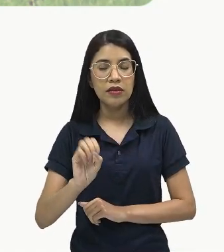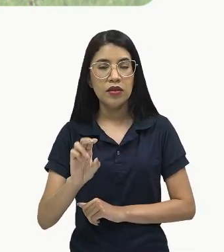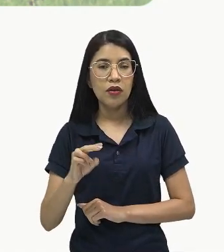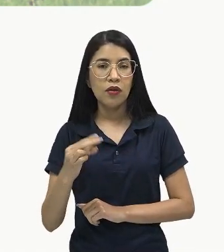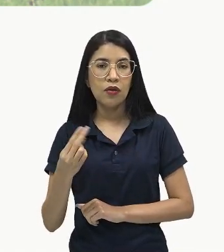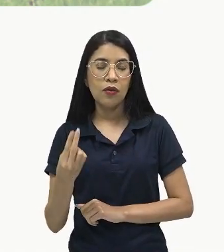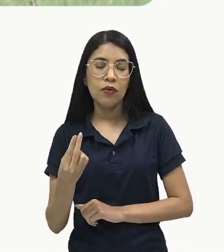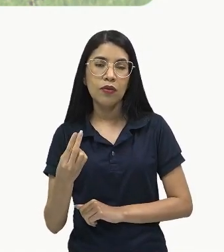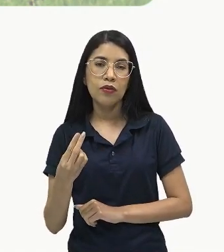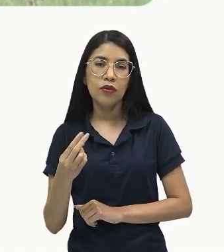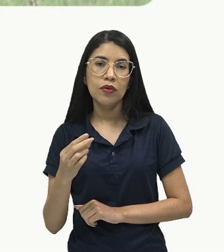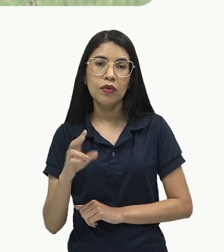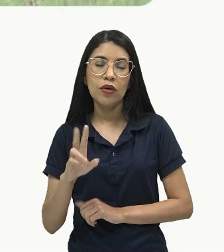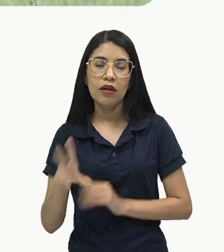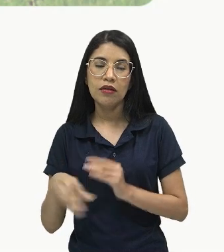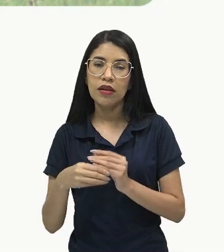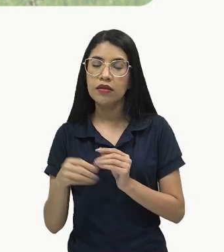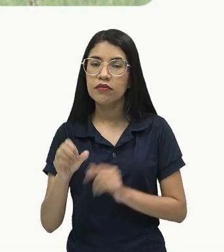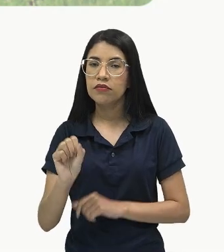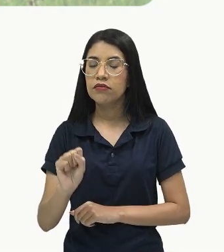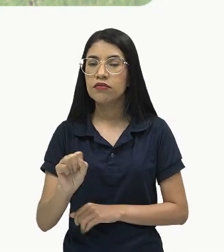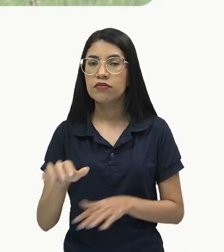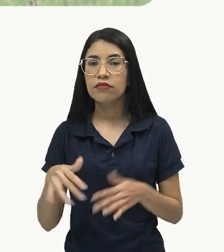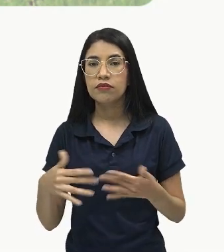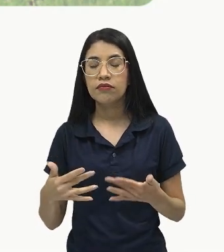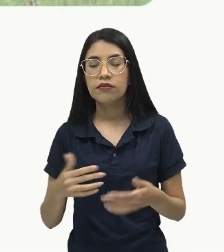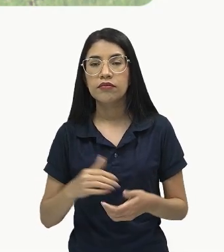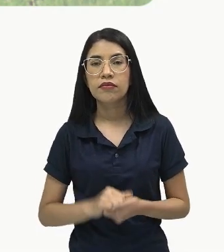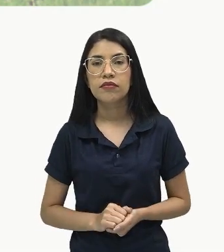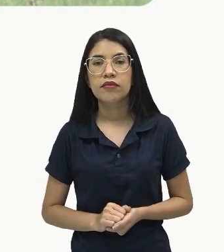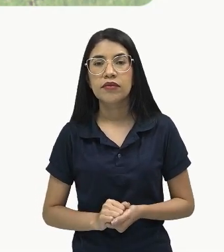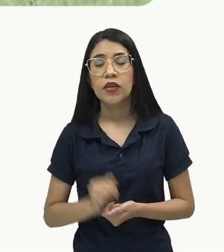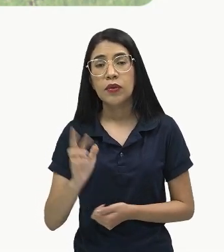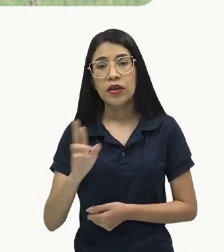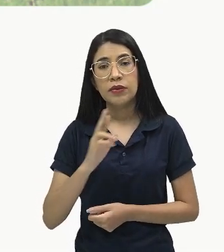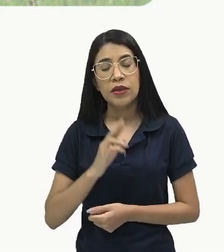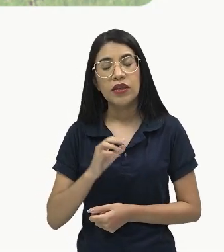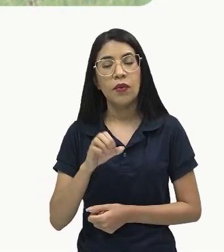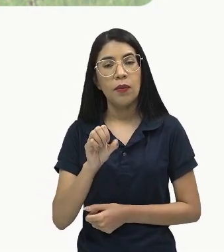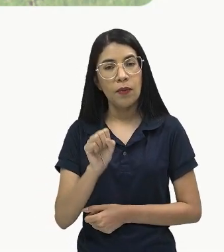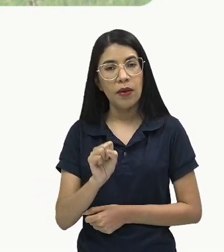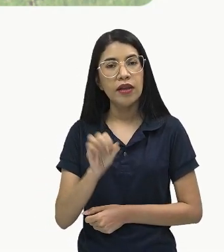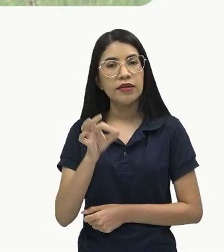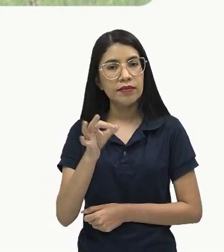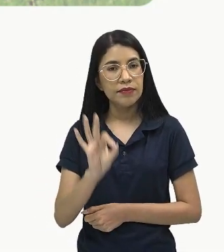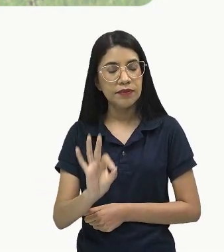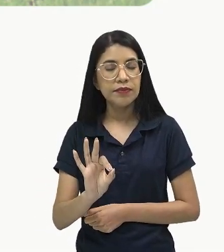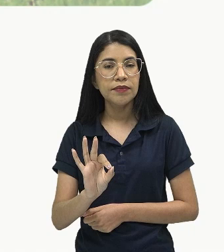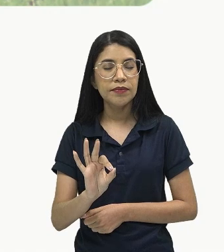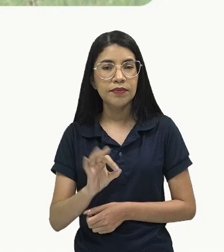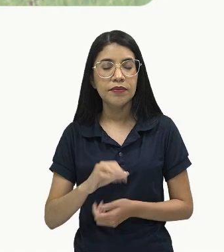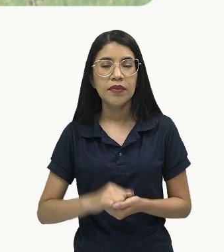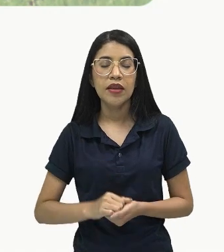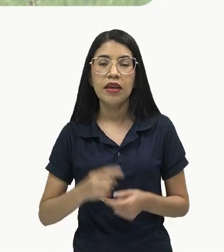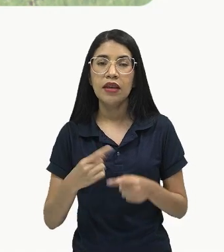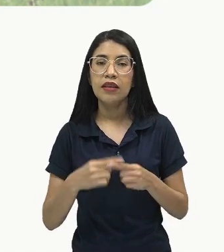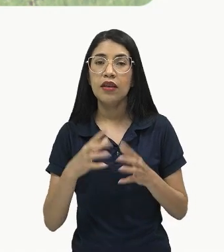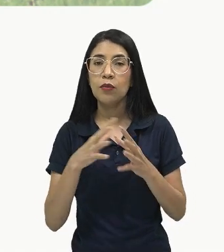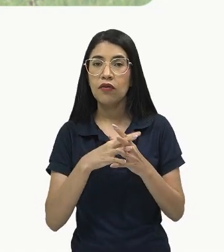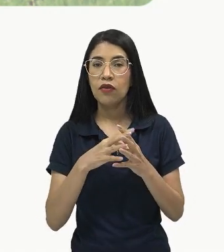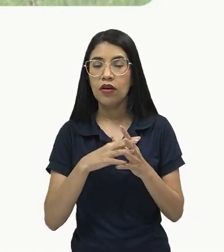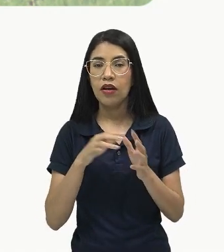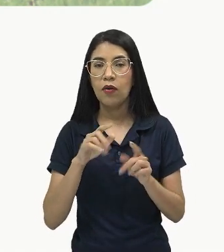só do S? Muito bem, quem falou só o S acertou, porque nós temos aqui uma vogal